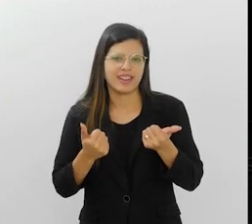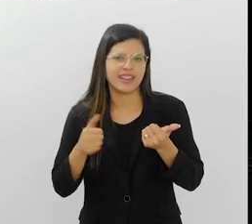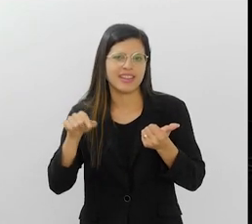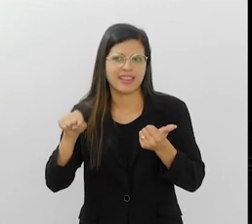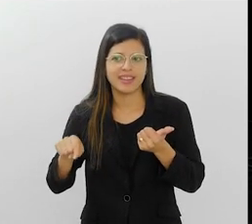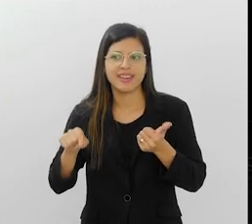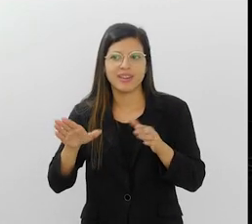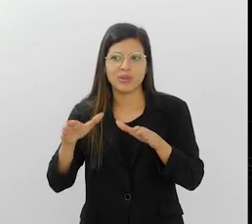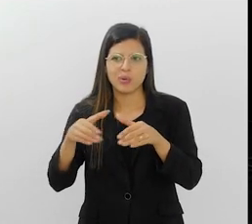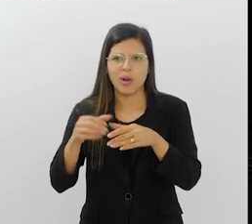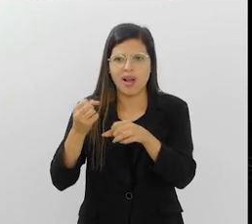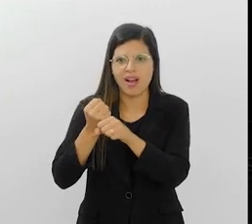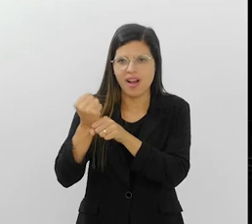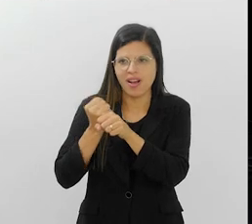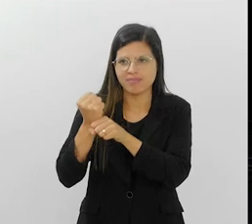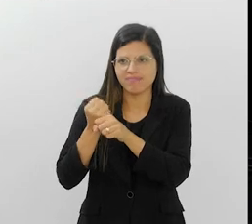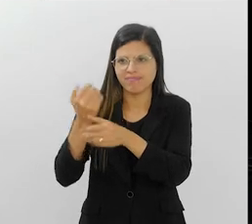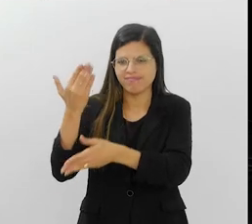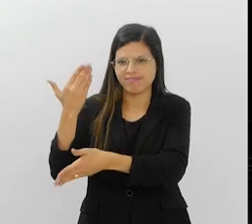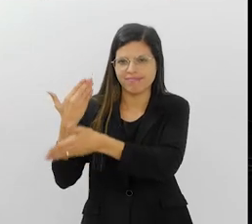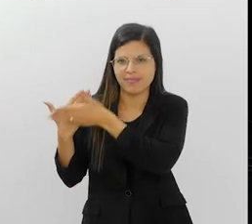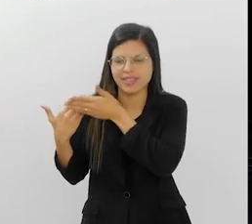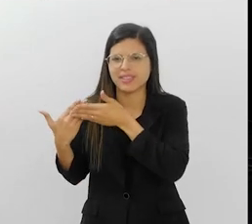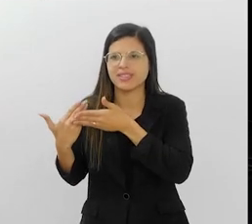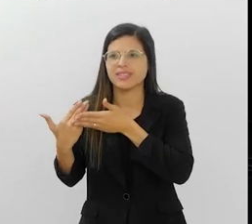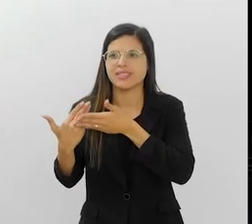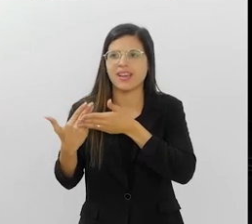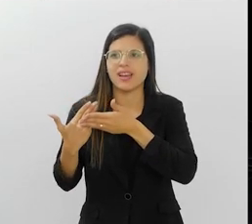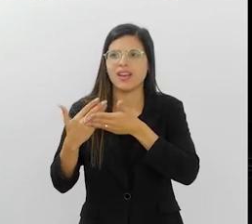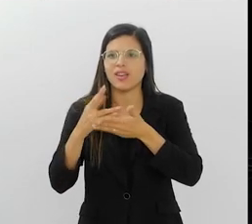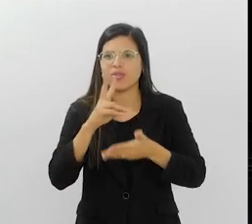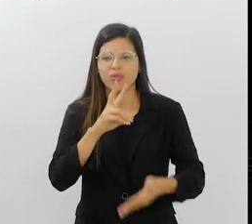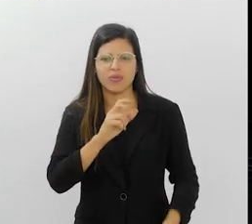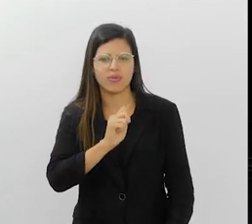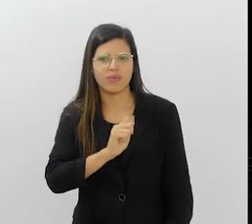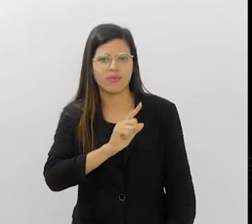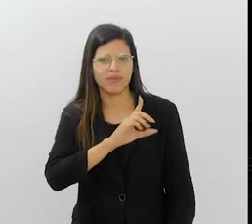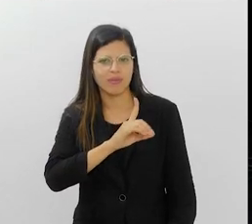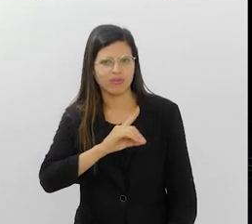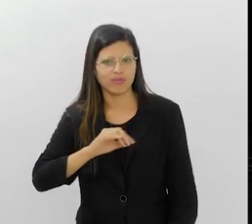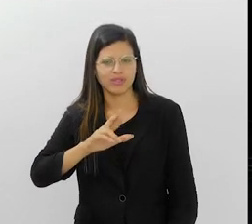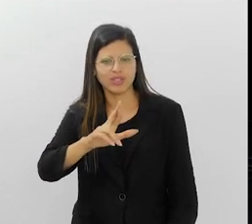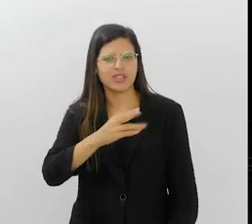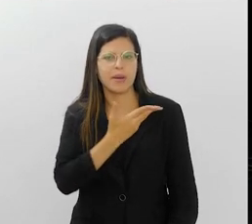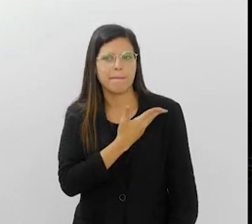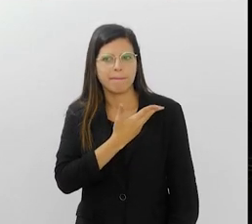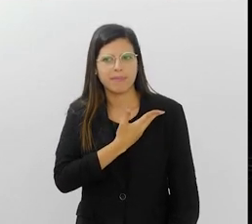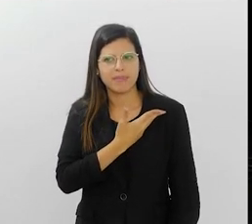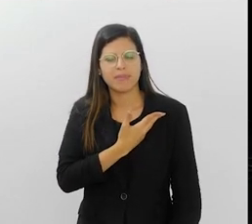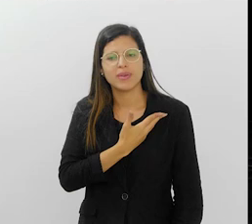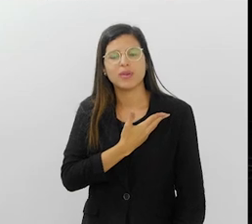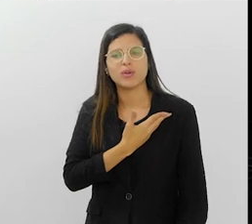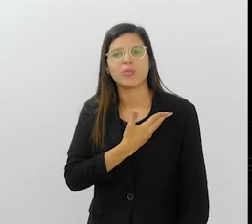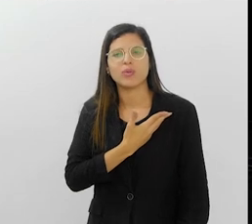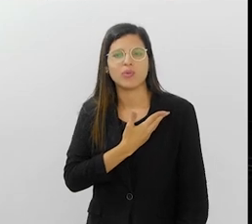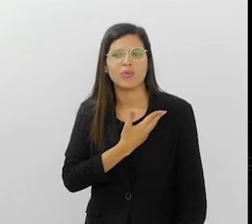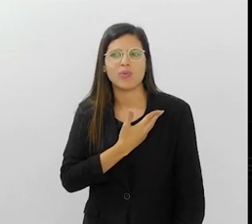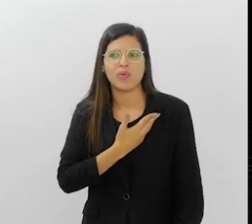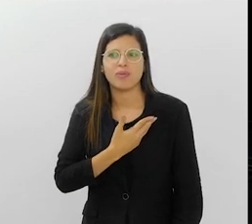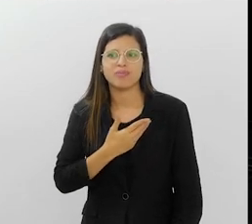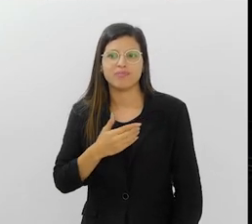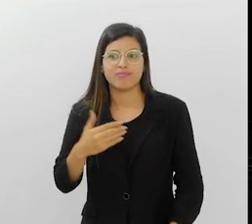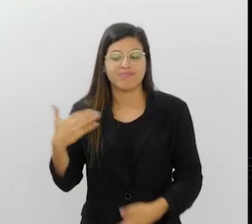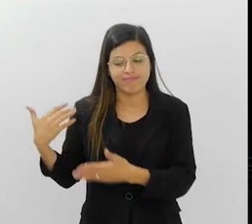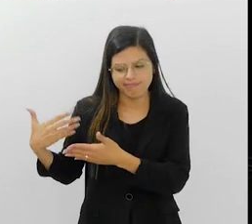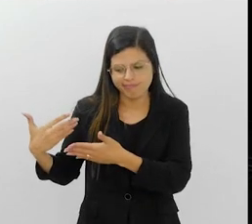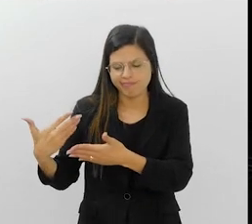Tuiuti, de anos anteriores. Valdir Correia, grande amigo. Moacir, que é um mestre. A minha